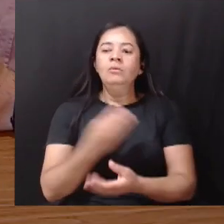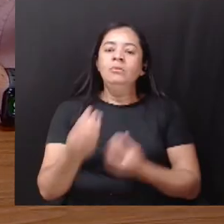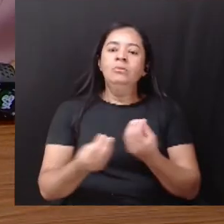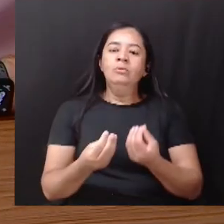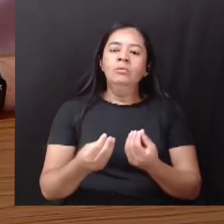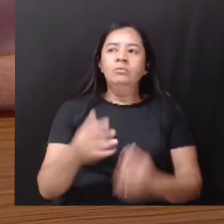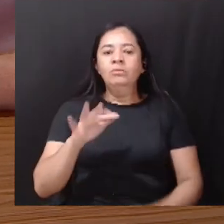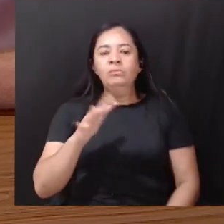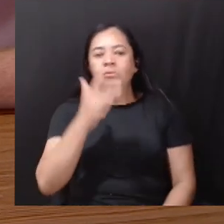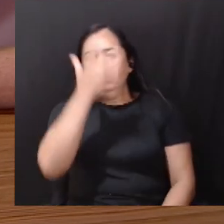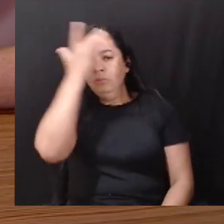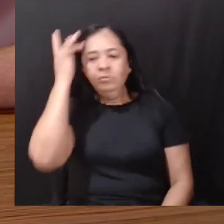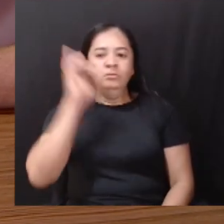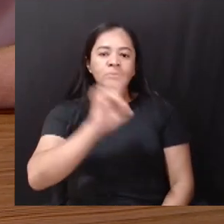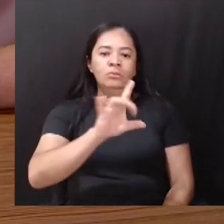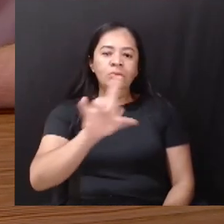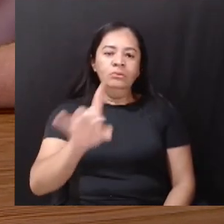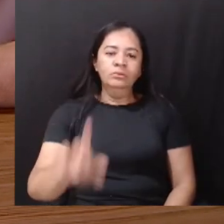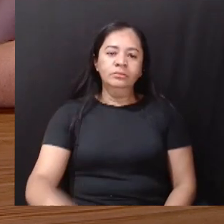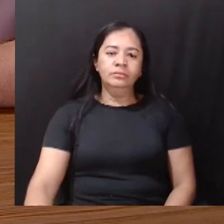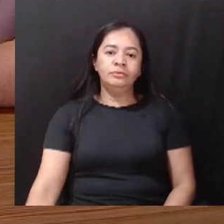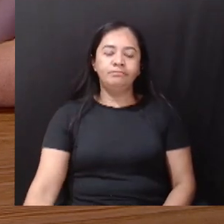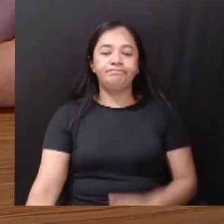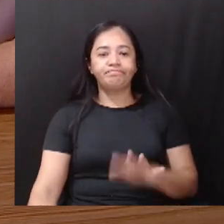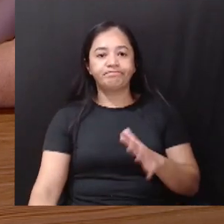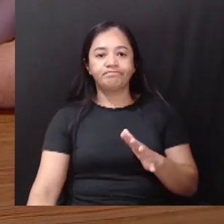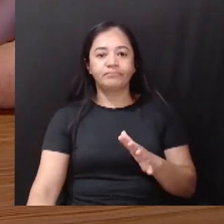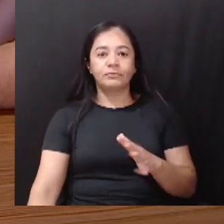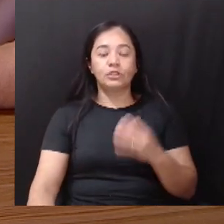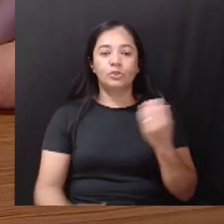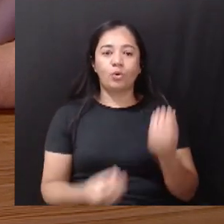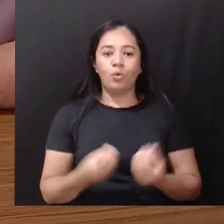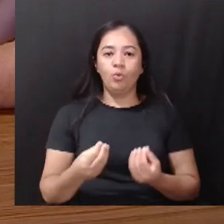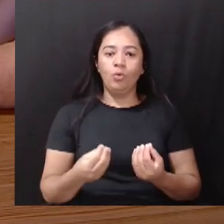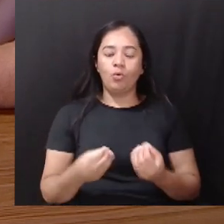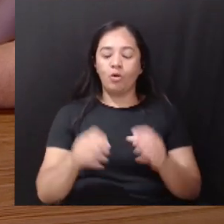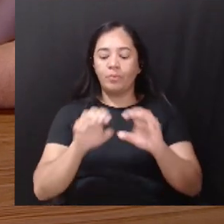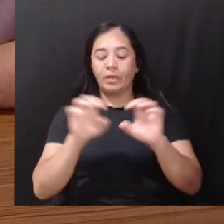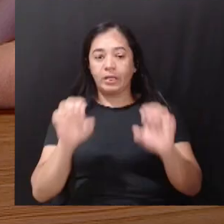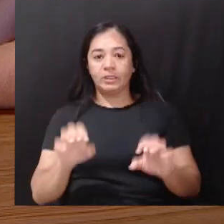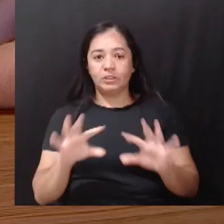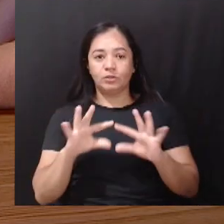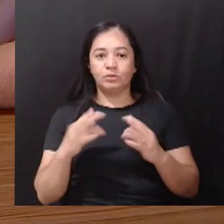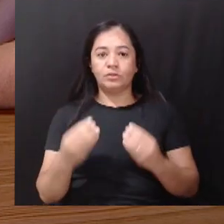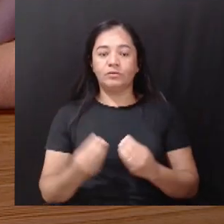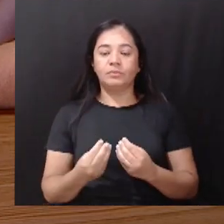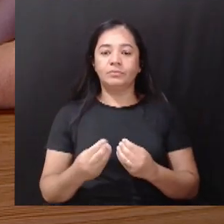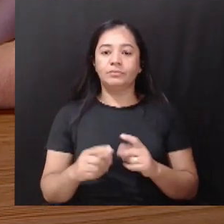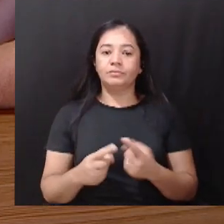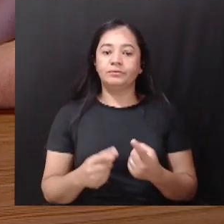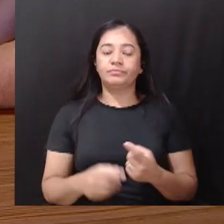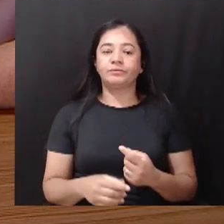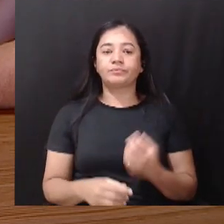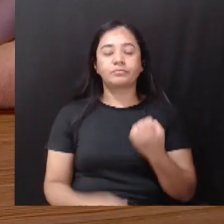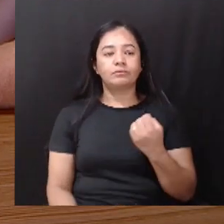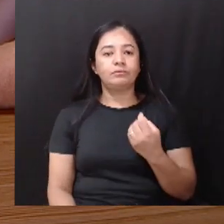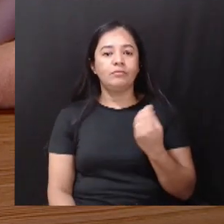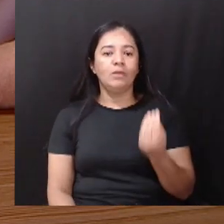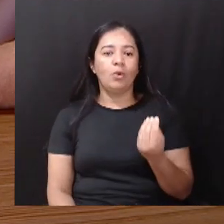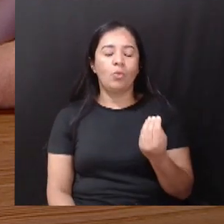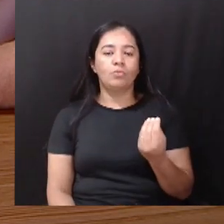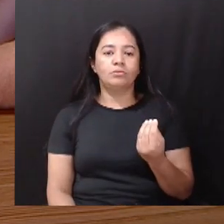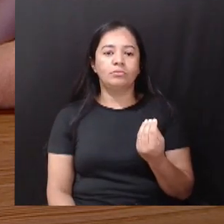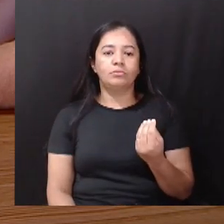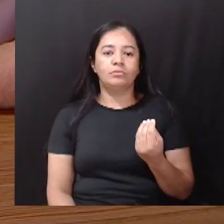da pessoa? Depende muito, de fato, de como está ali a estrutura familiar, mas o ideal para reserva de emergência,